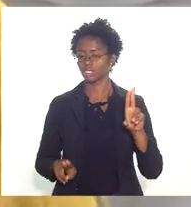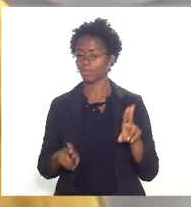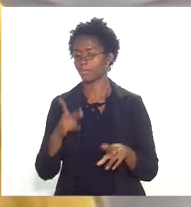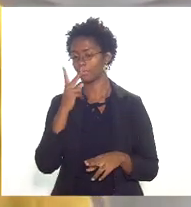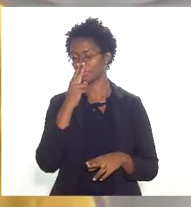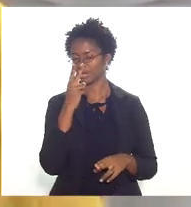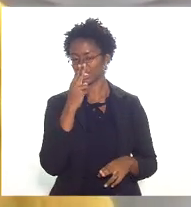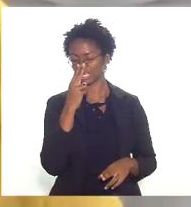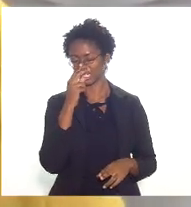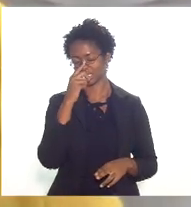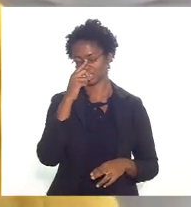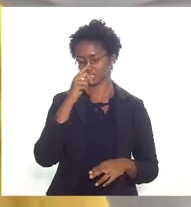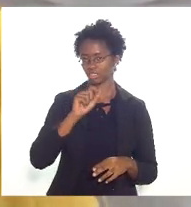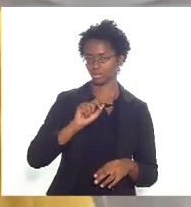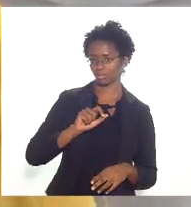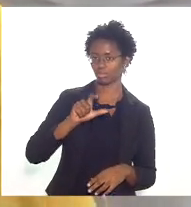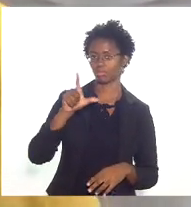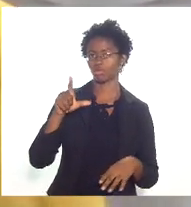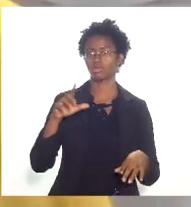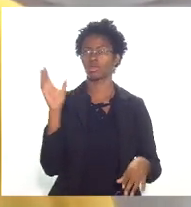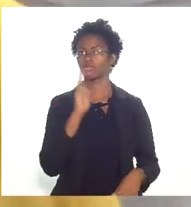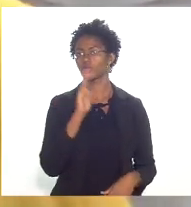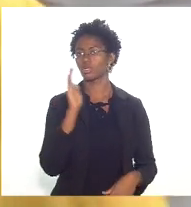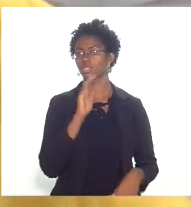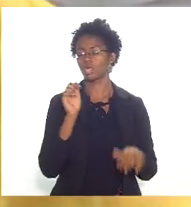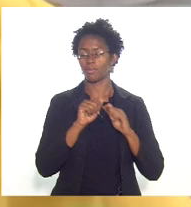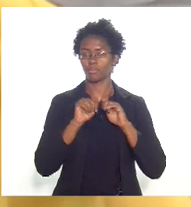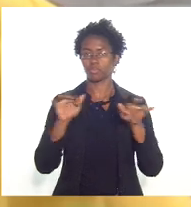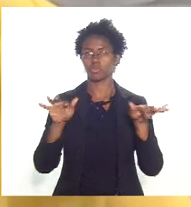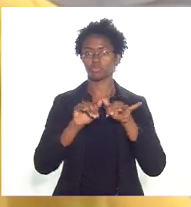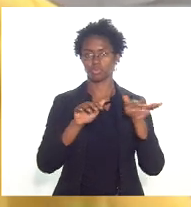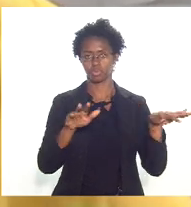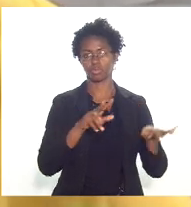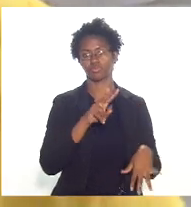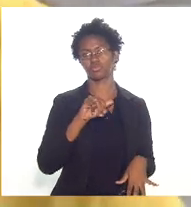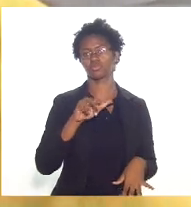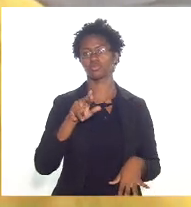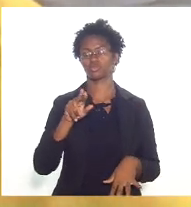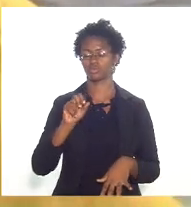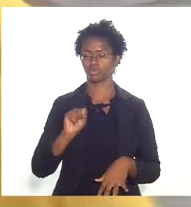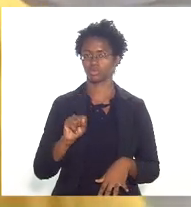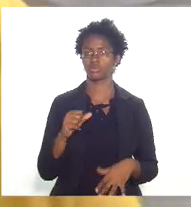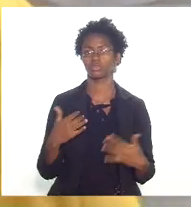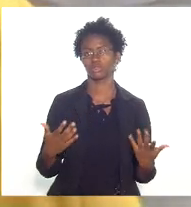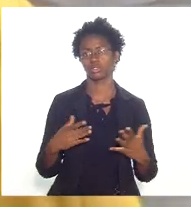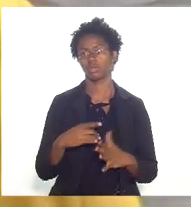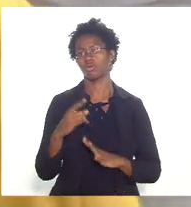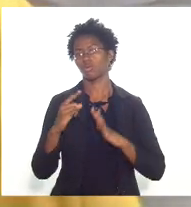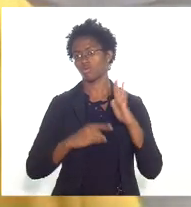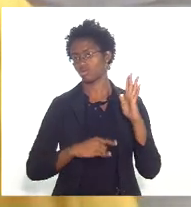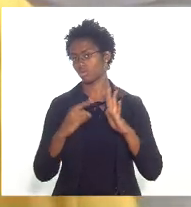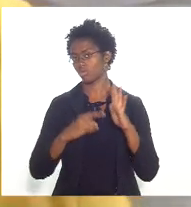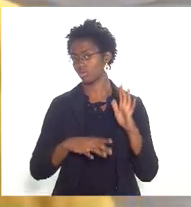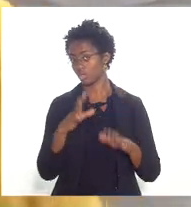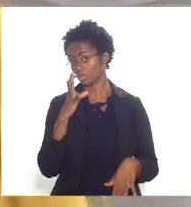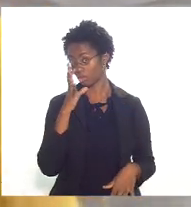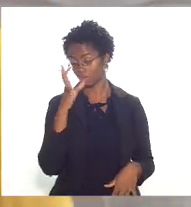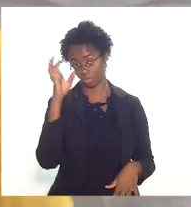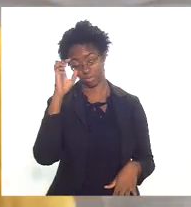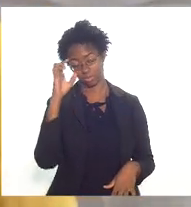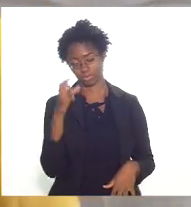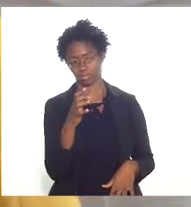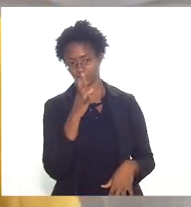da velocidade da propagação do vírus né e observações que esse documento faz ele